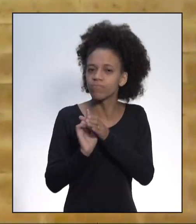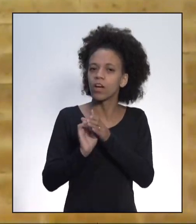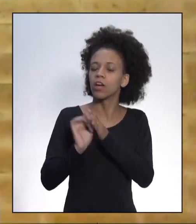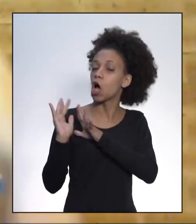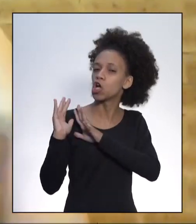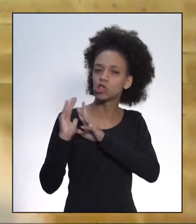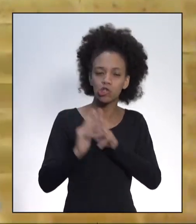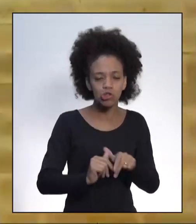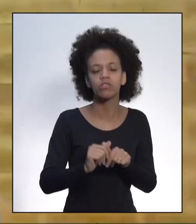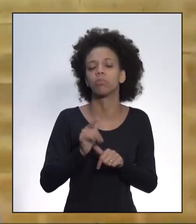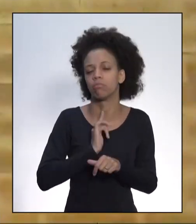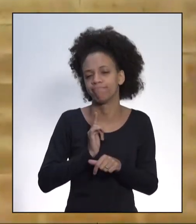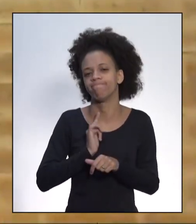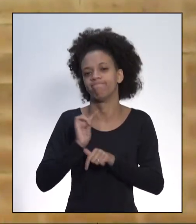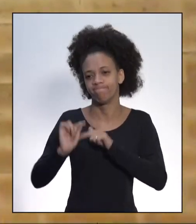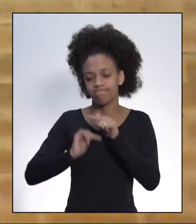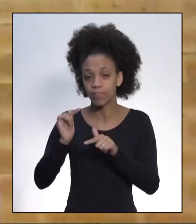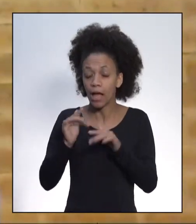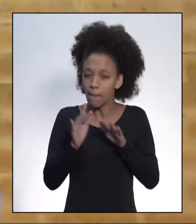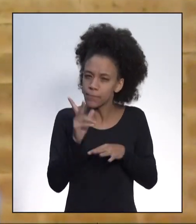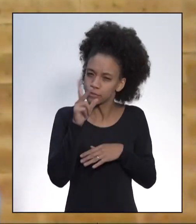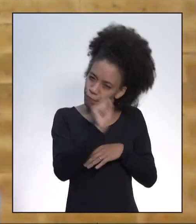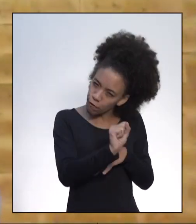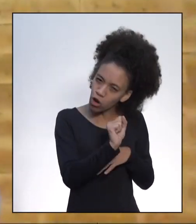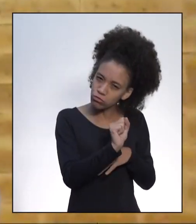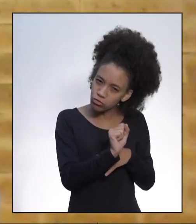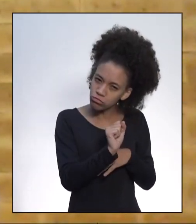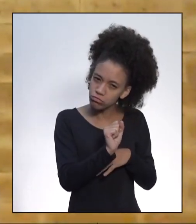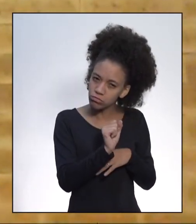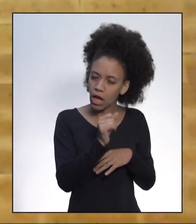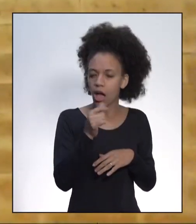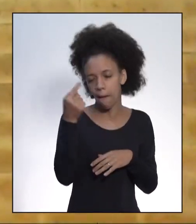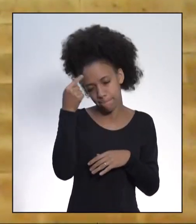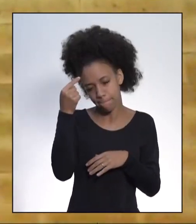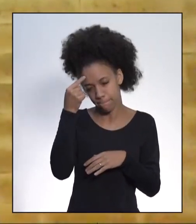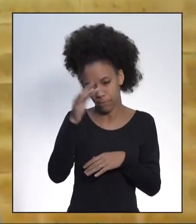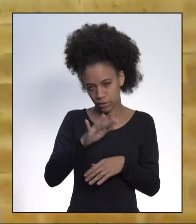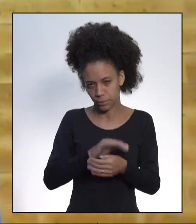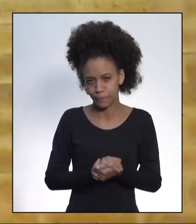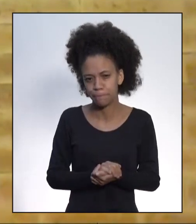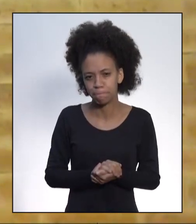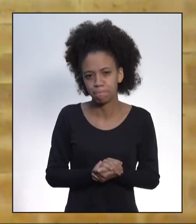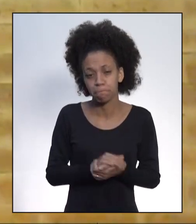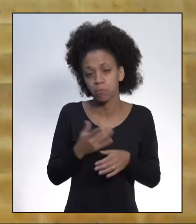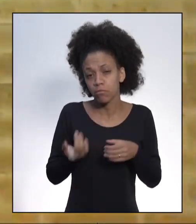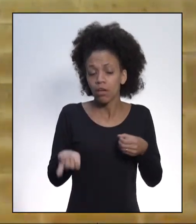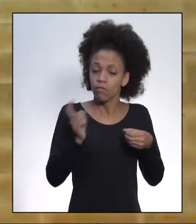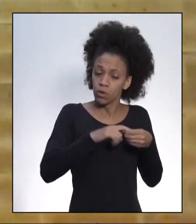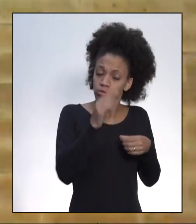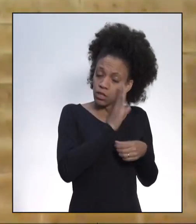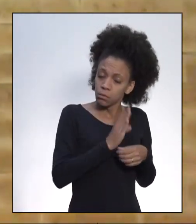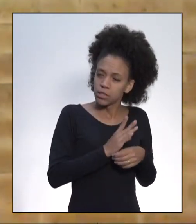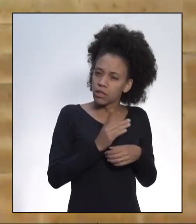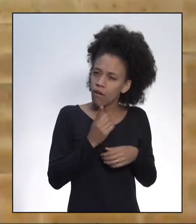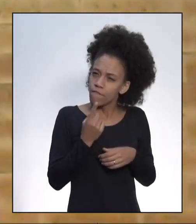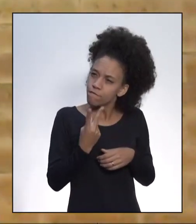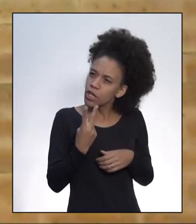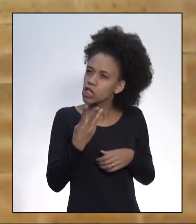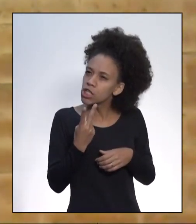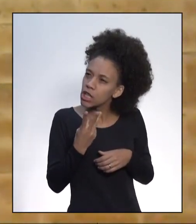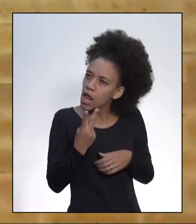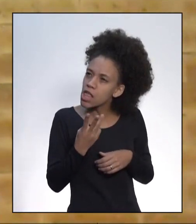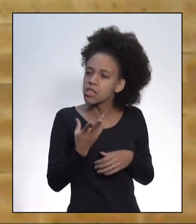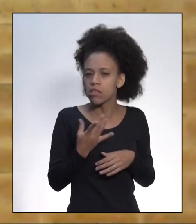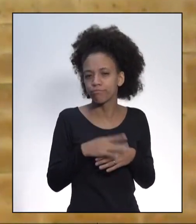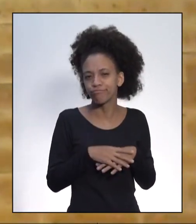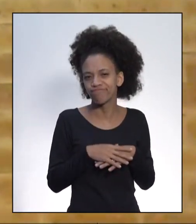Então, acho que isso sempre ficou muito forte na minha cabeça, né? E aí eu voltei para o Brasil com 23 anos, basicamente com